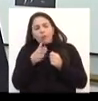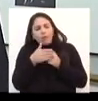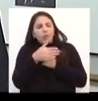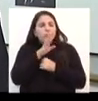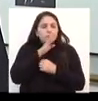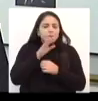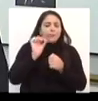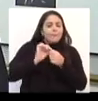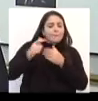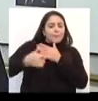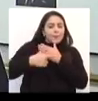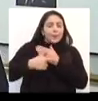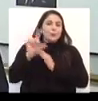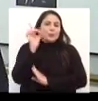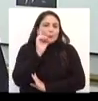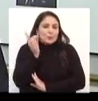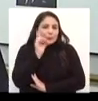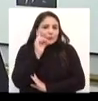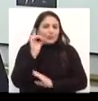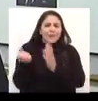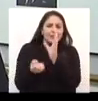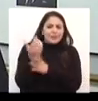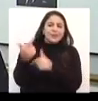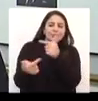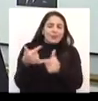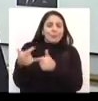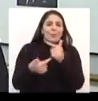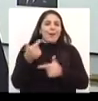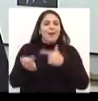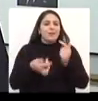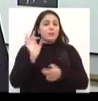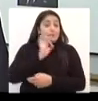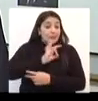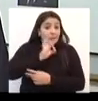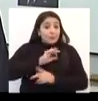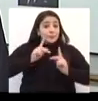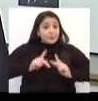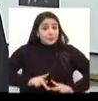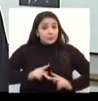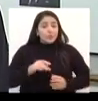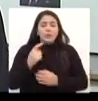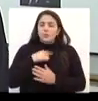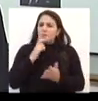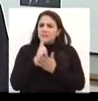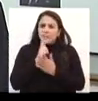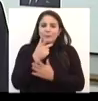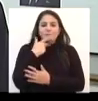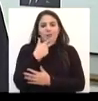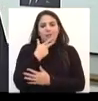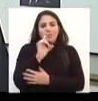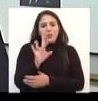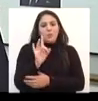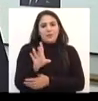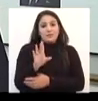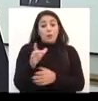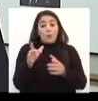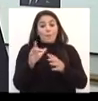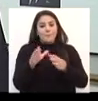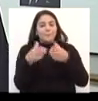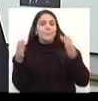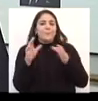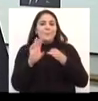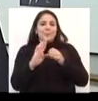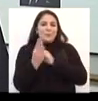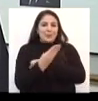anonimamente a sua parte, o dia a dia, gerando emprego e renda. Então eu sempre comento, não é só a Grande Vera